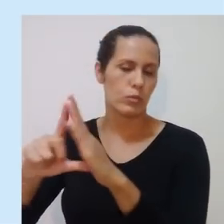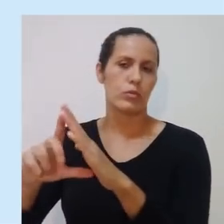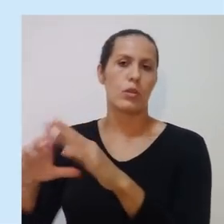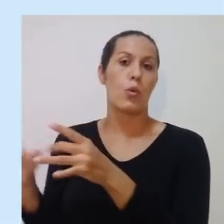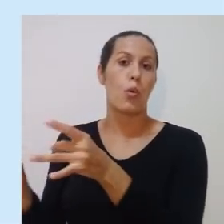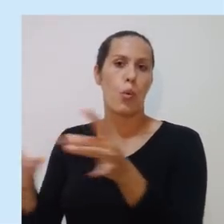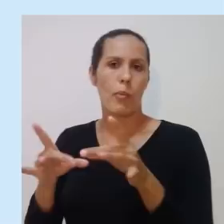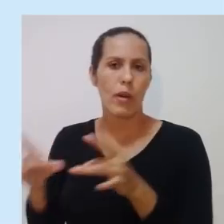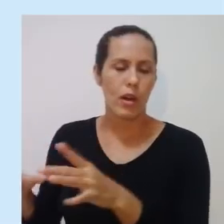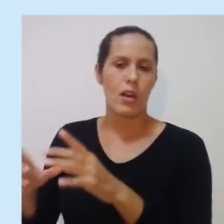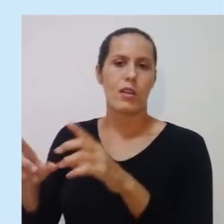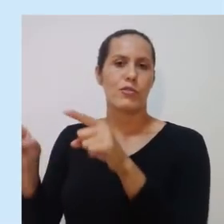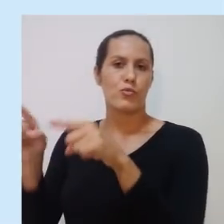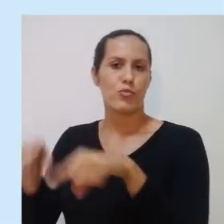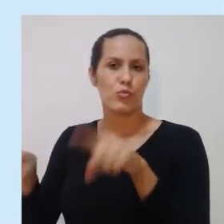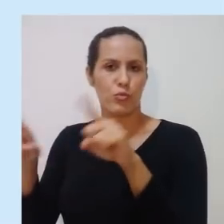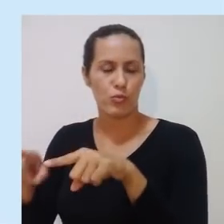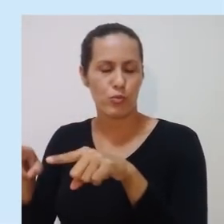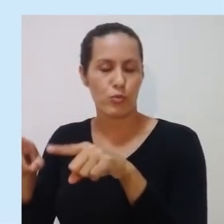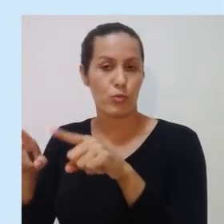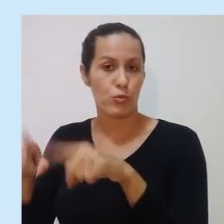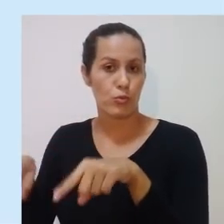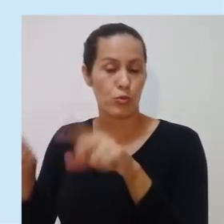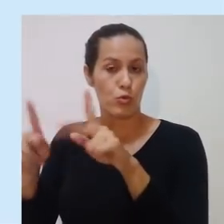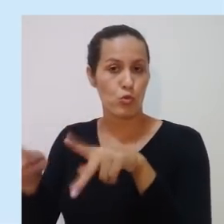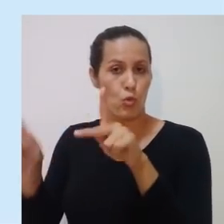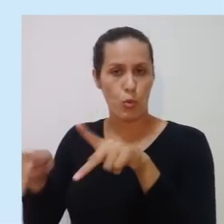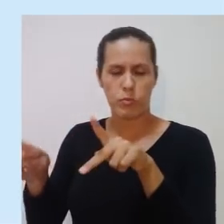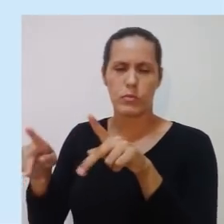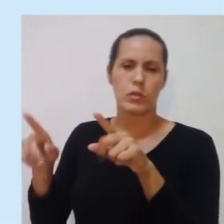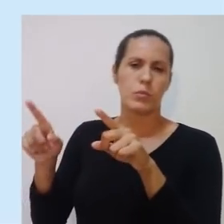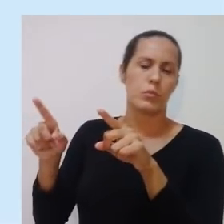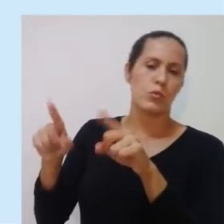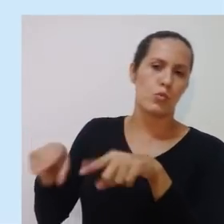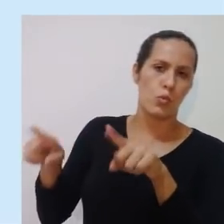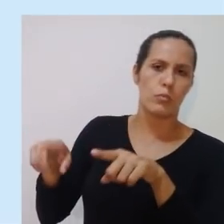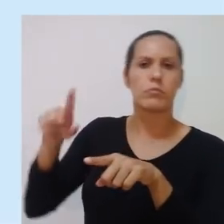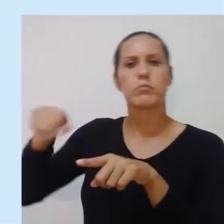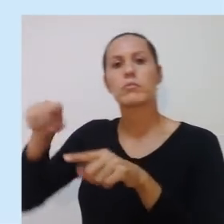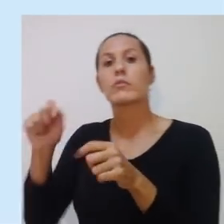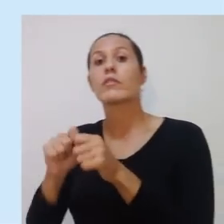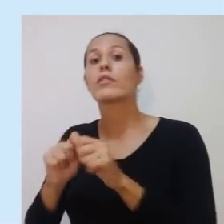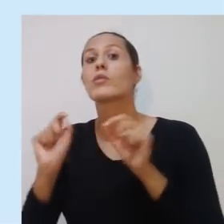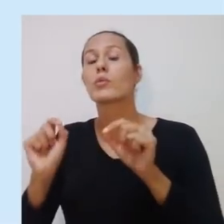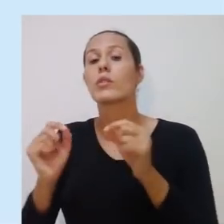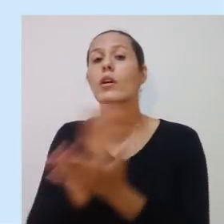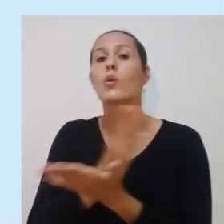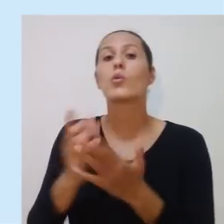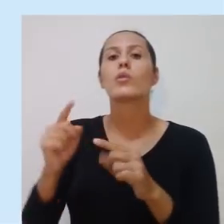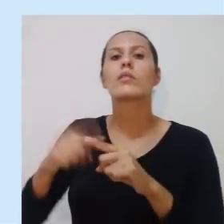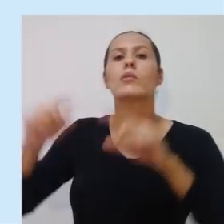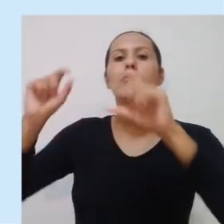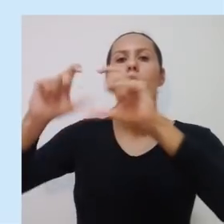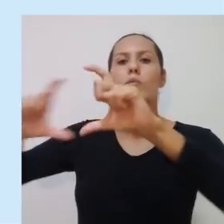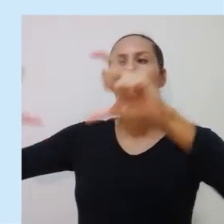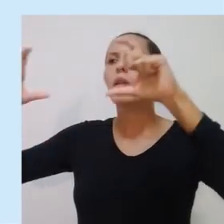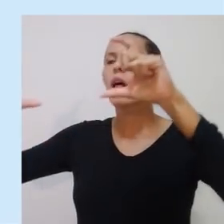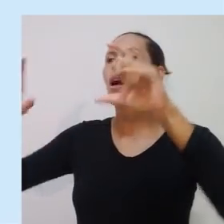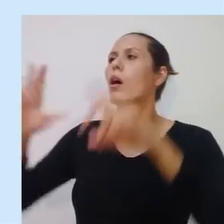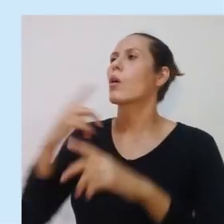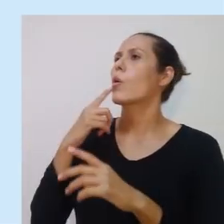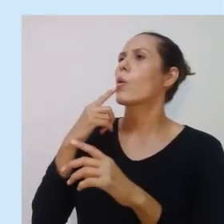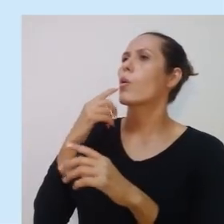loja, vamos falar de comércio, vamos falar de shopping e vamos falar especificamente de uma determinada placa,